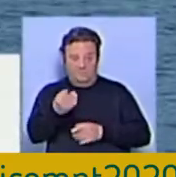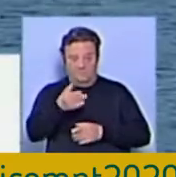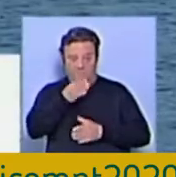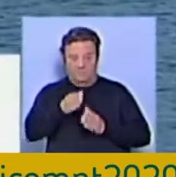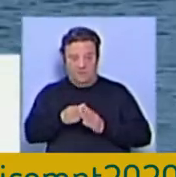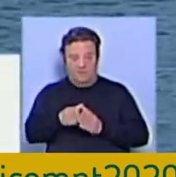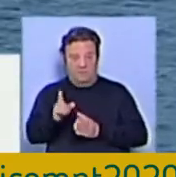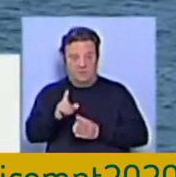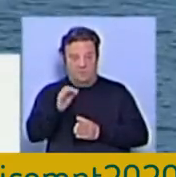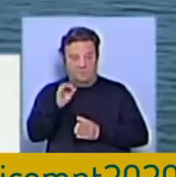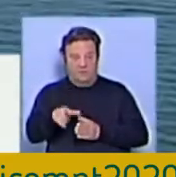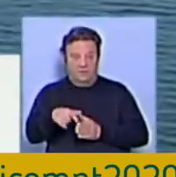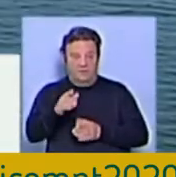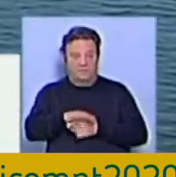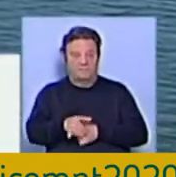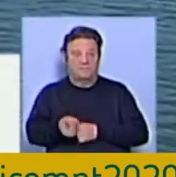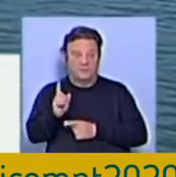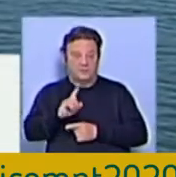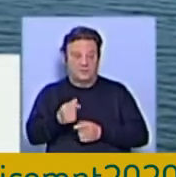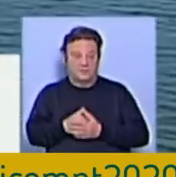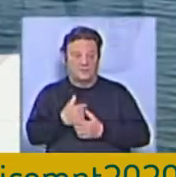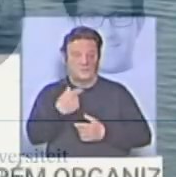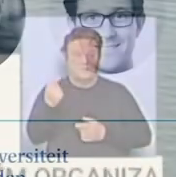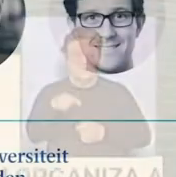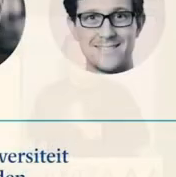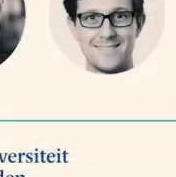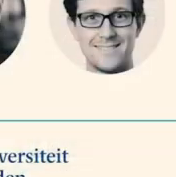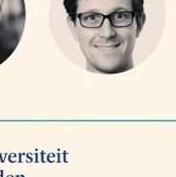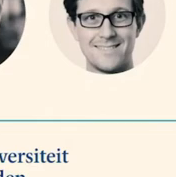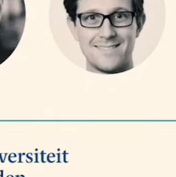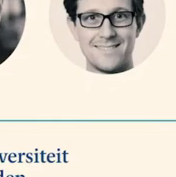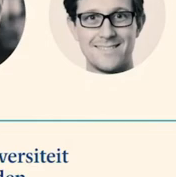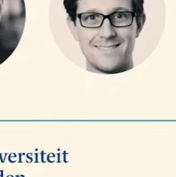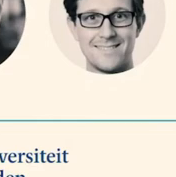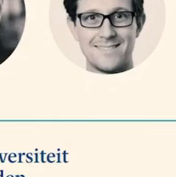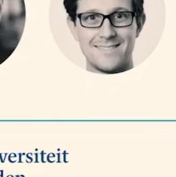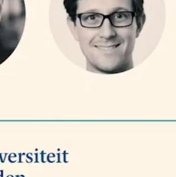assim perceber o impacto direto da atividade turística na qualidade da água do rio obrigado